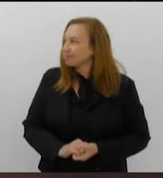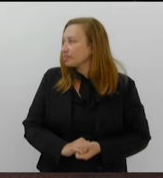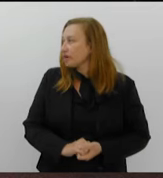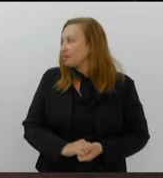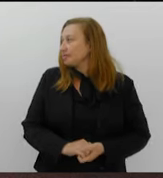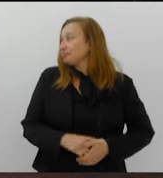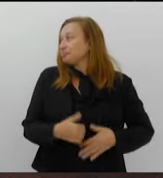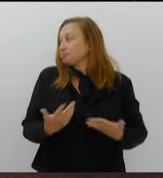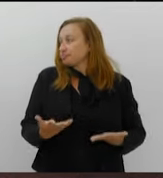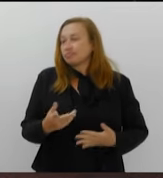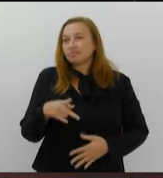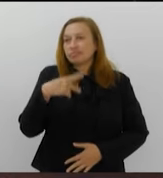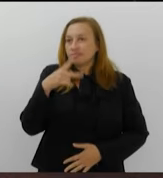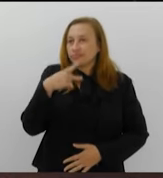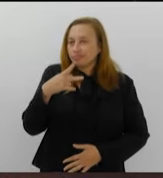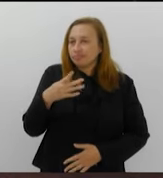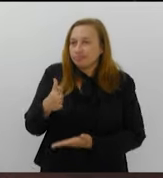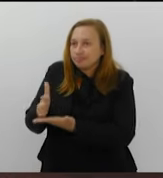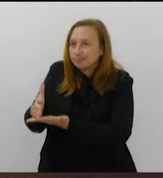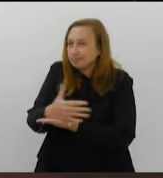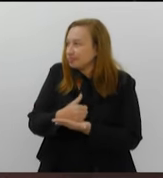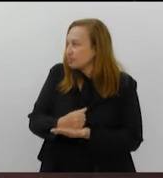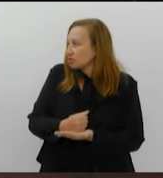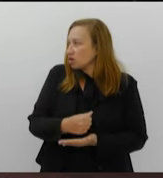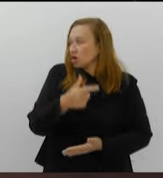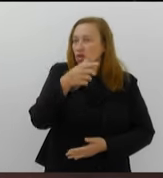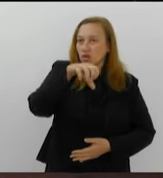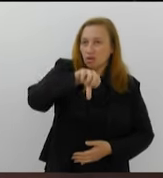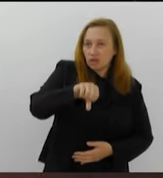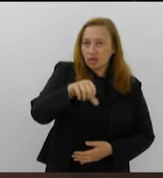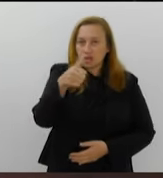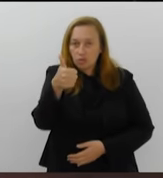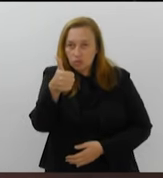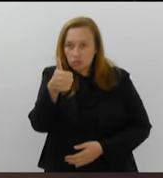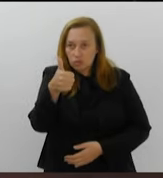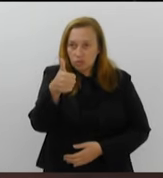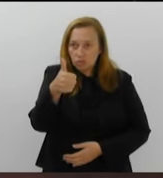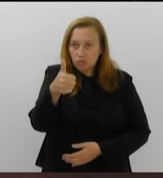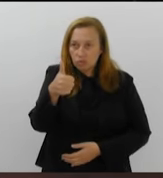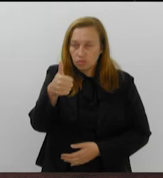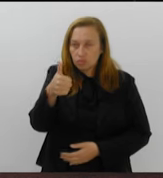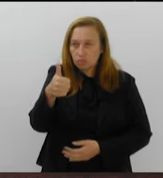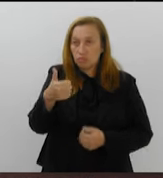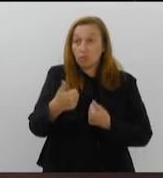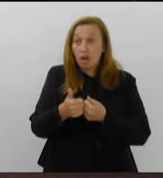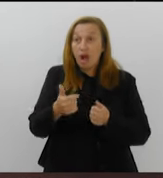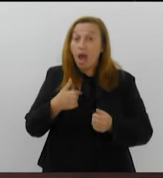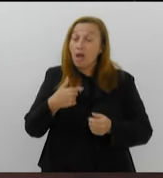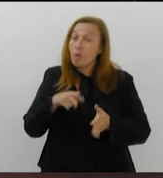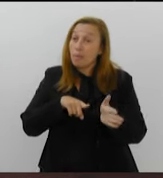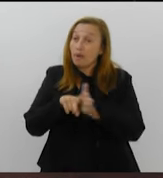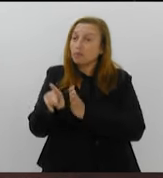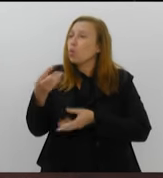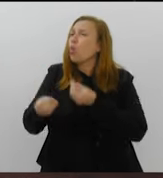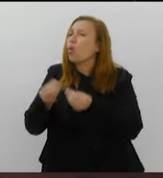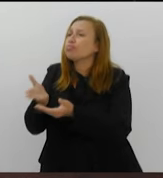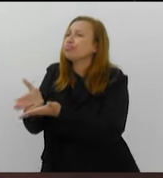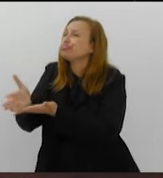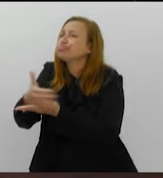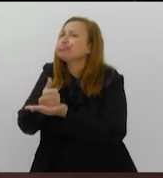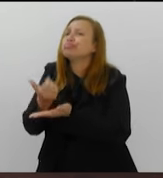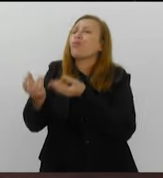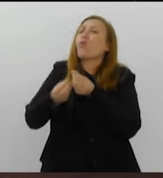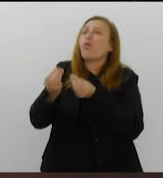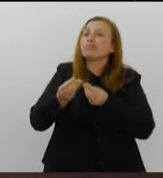aí eles falam que recolheram 91 veículos. Já vou fazer um requerimento perguntando como eles recolheram.